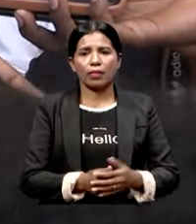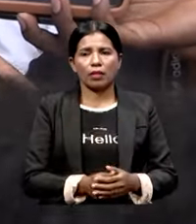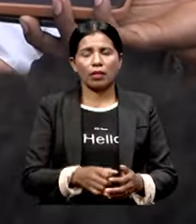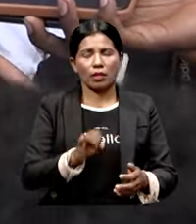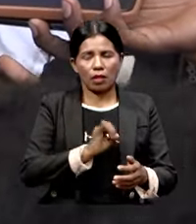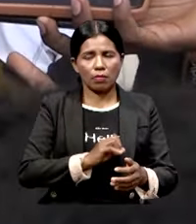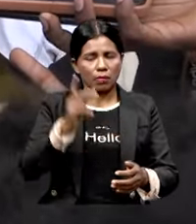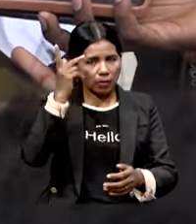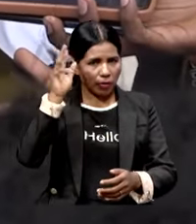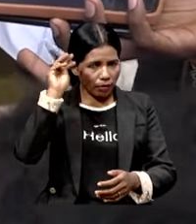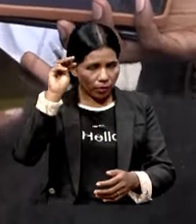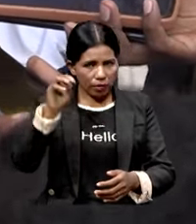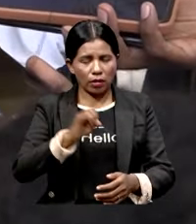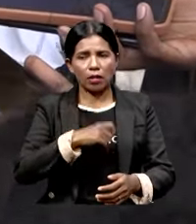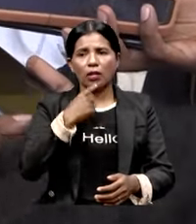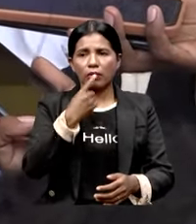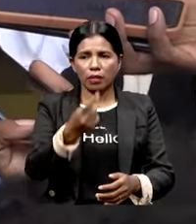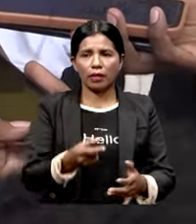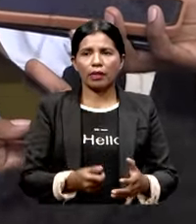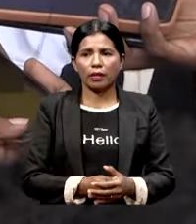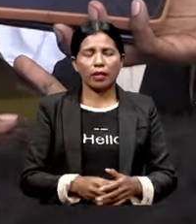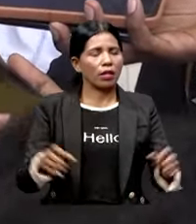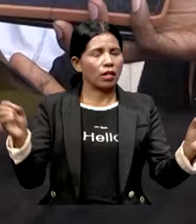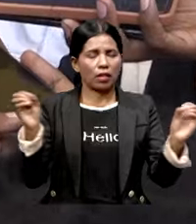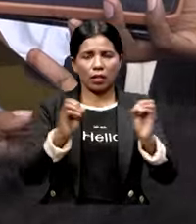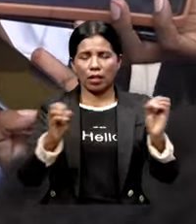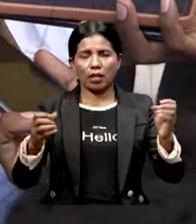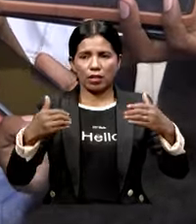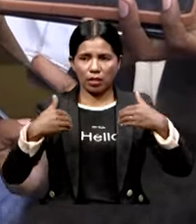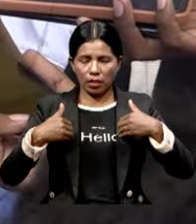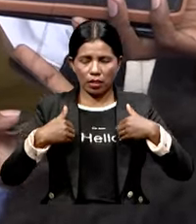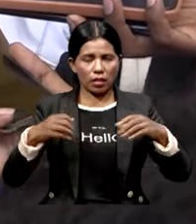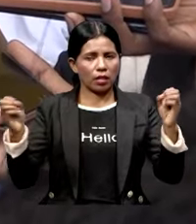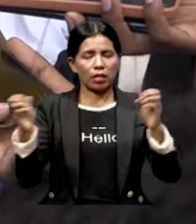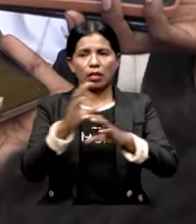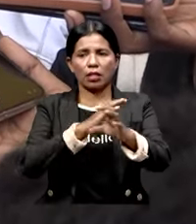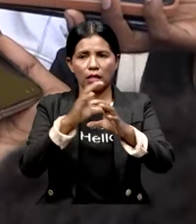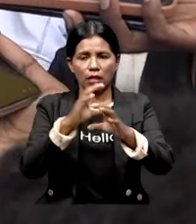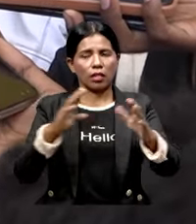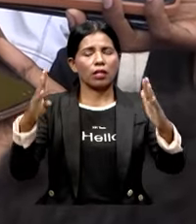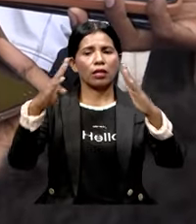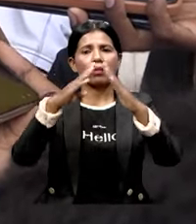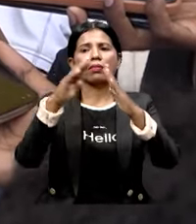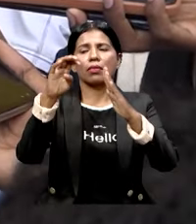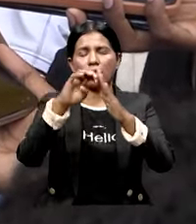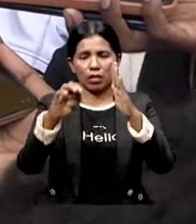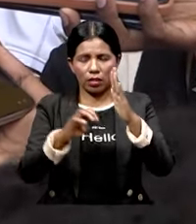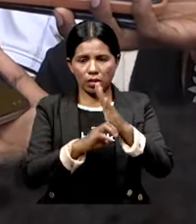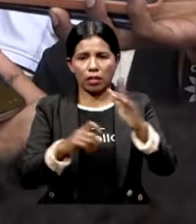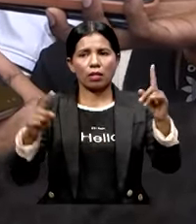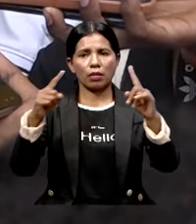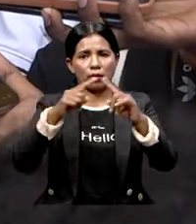primeiro-ministro, cara? Ao até. Lá ia estar nem careta, nem uma estado